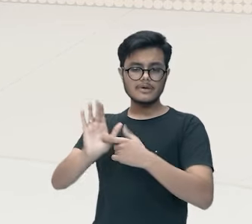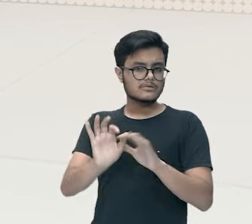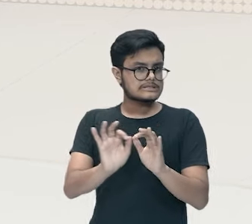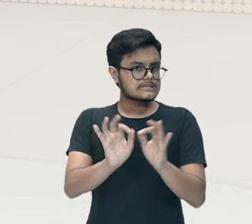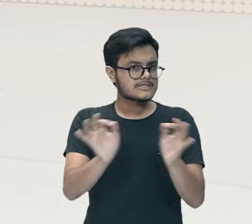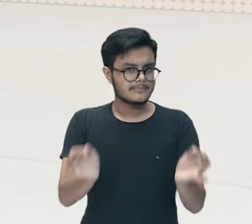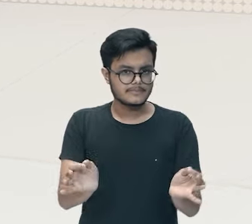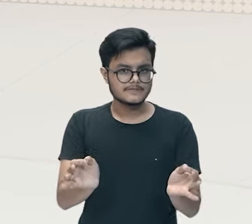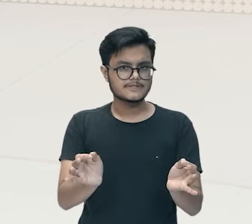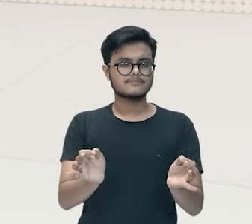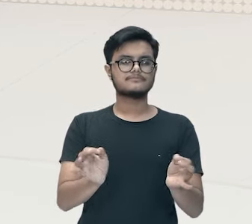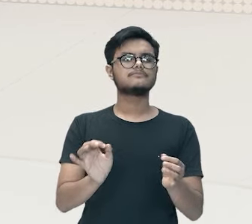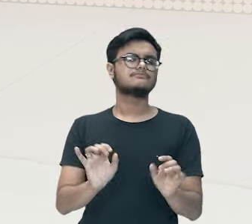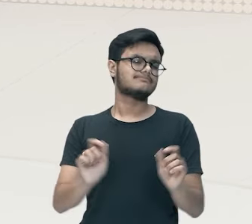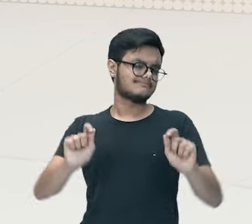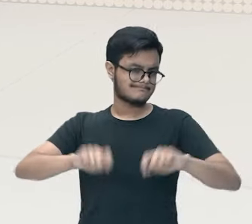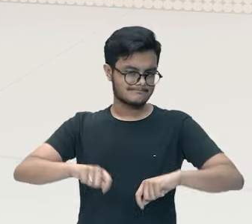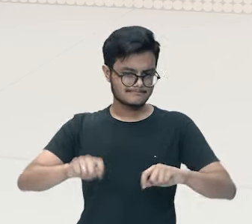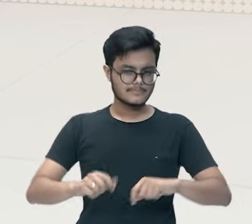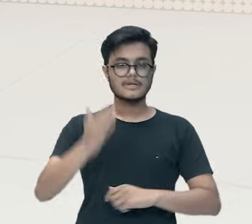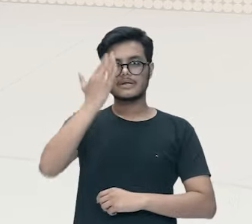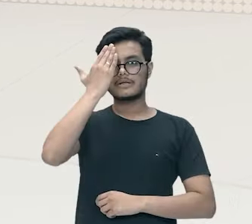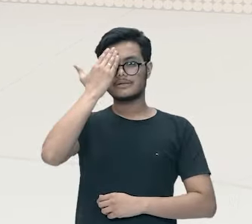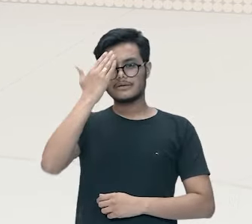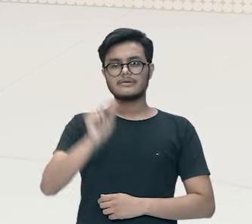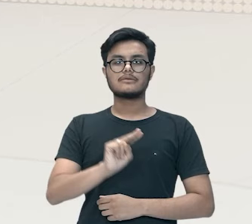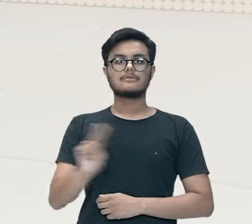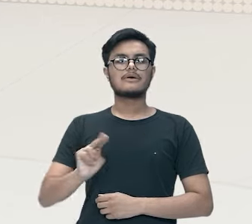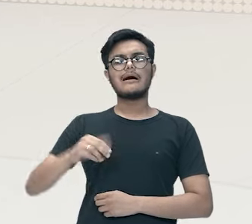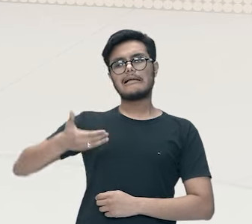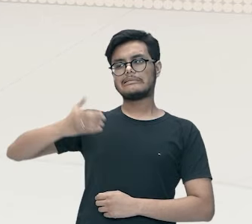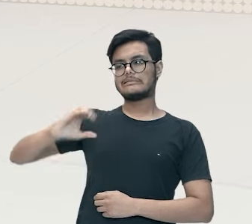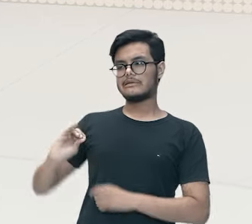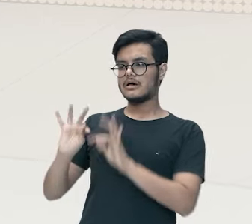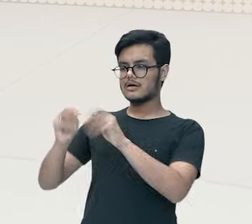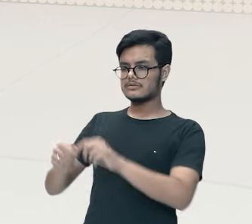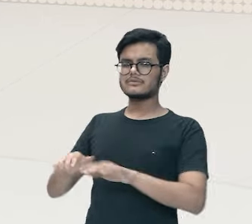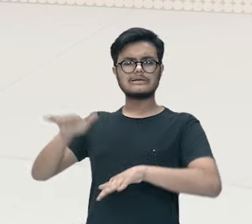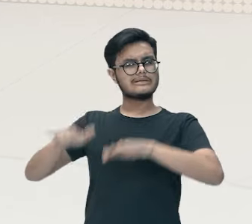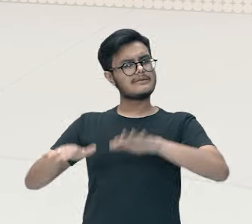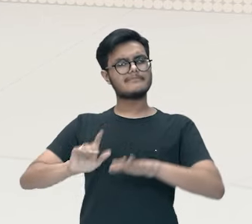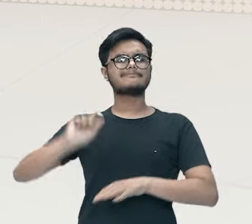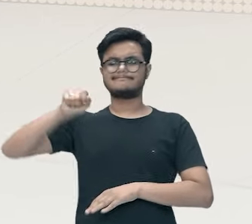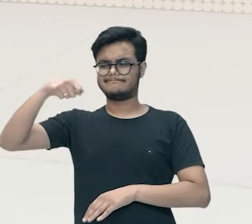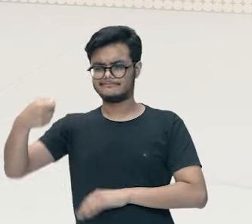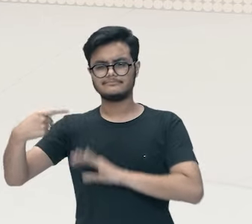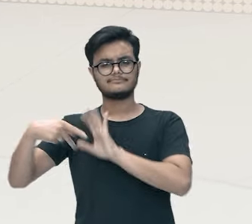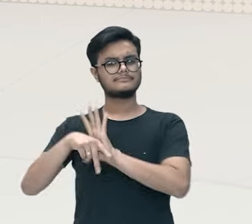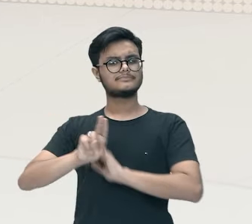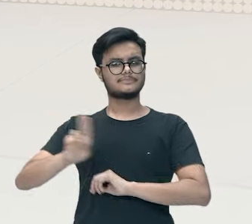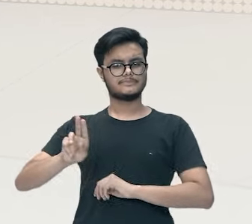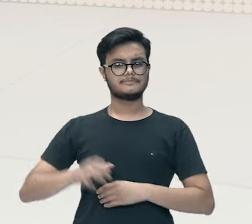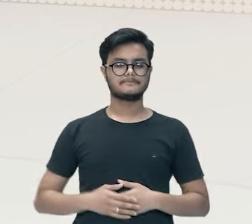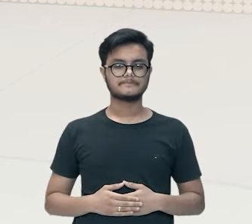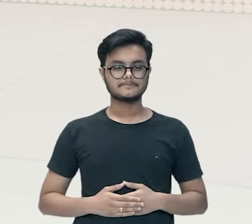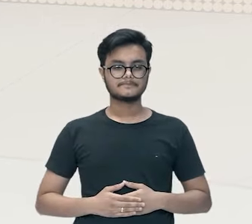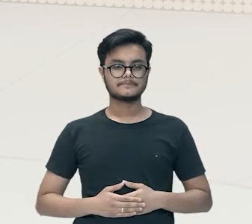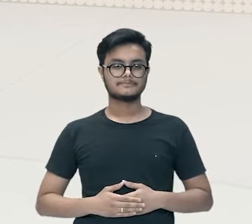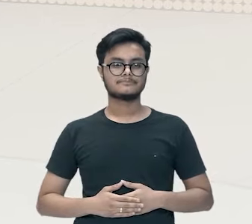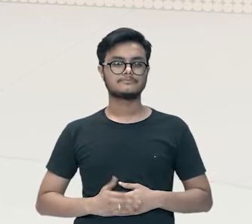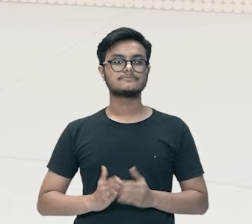tá bom? Então, a gente sabendo a nomenclatura para 10 carbonos, a gente resolve qualquer questão, ok? Então, a gente tem ali o esqueminha